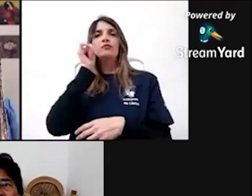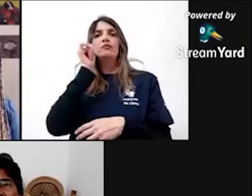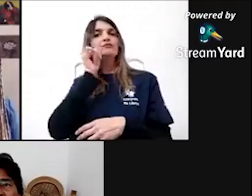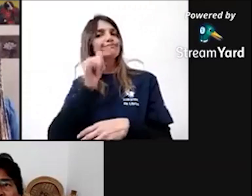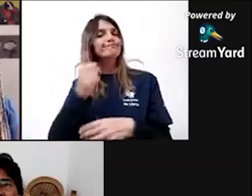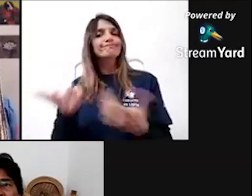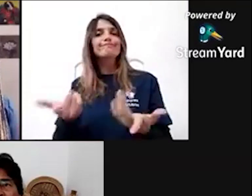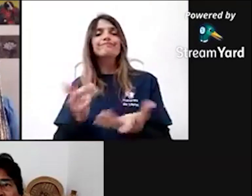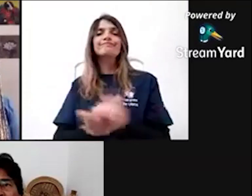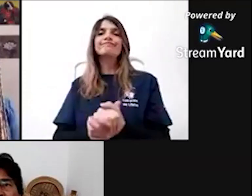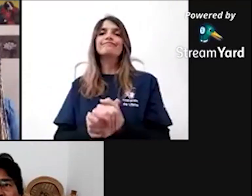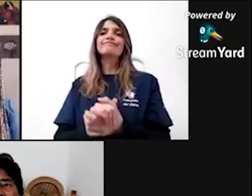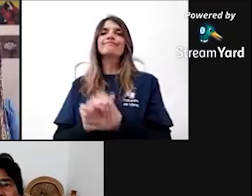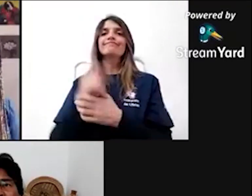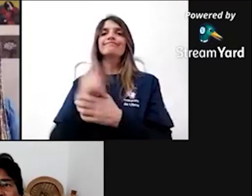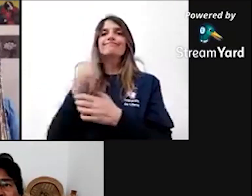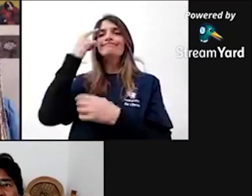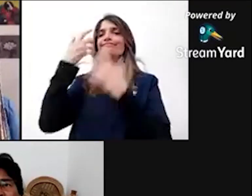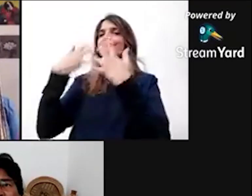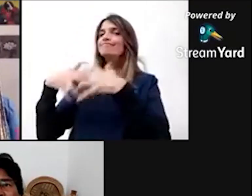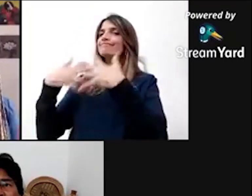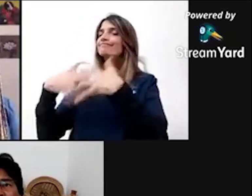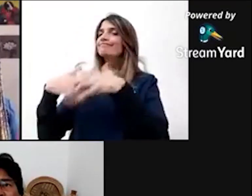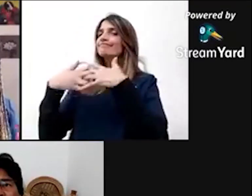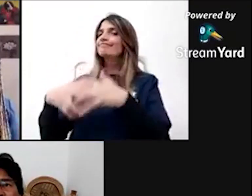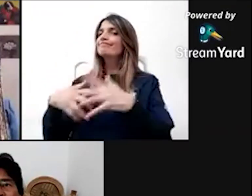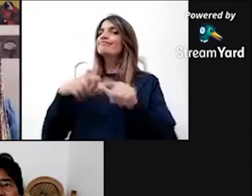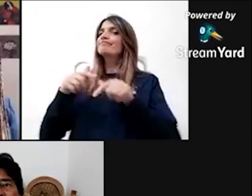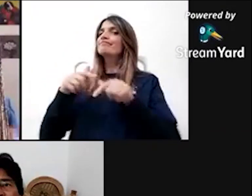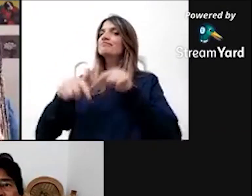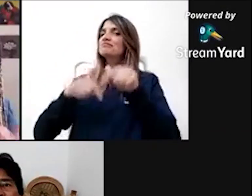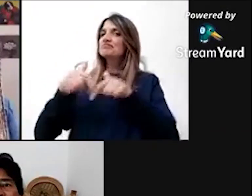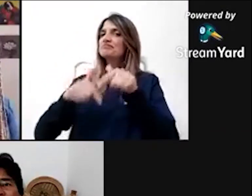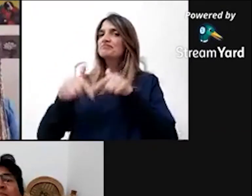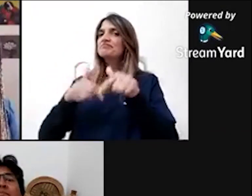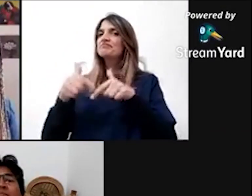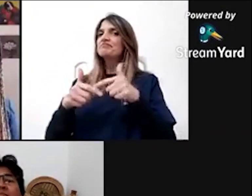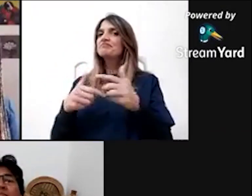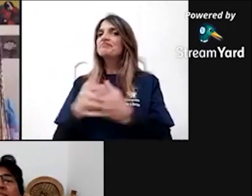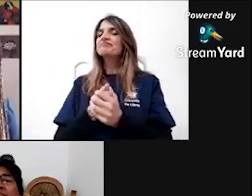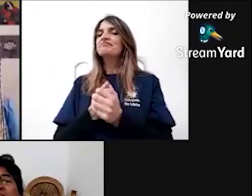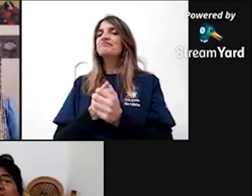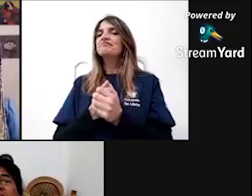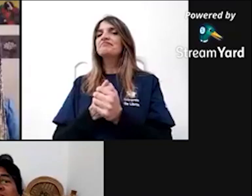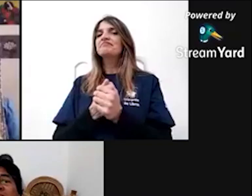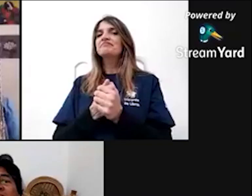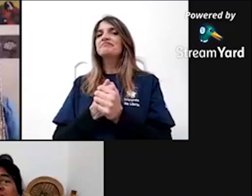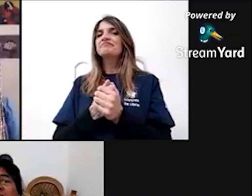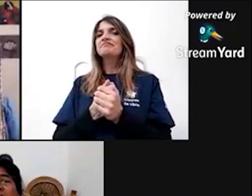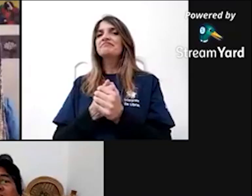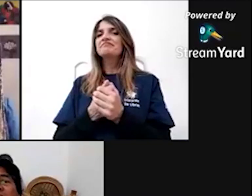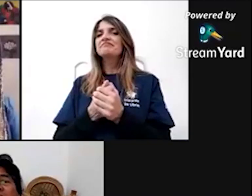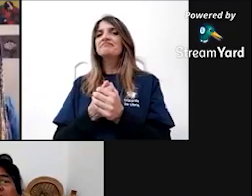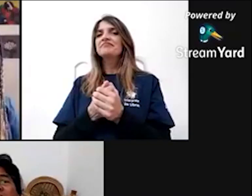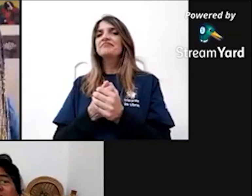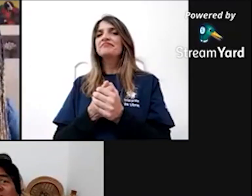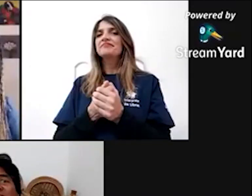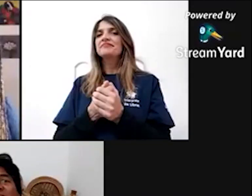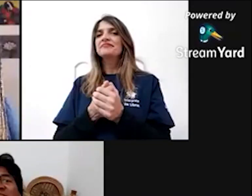mais reflexivos e ativos, e que considerem a diversidade vivenciada nos